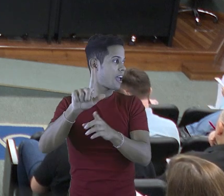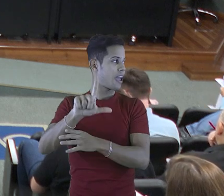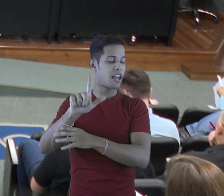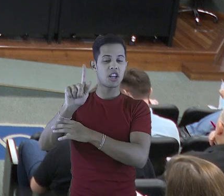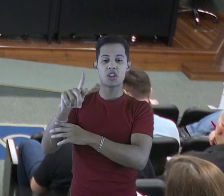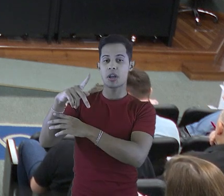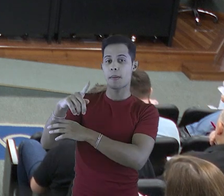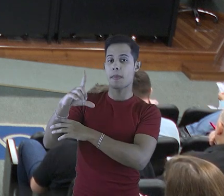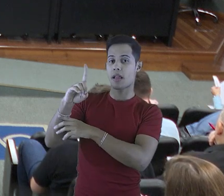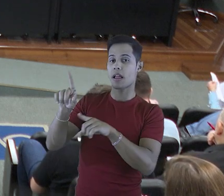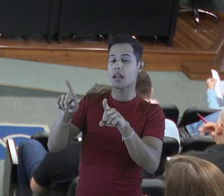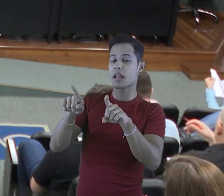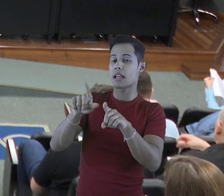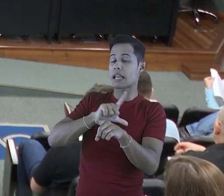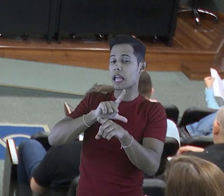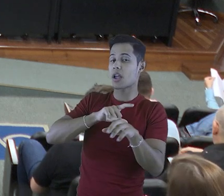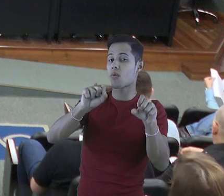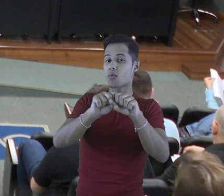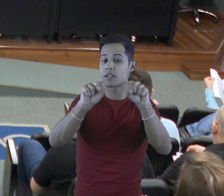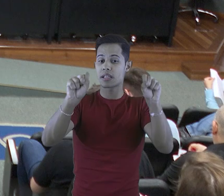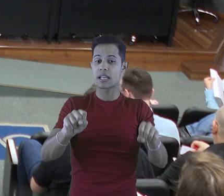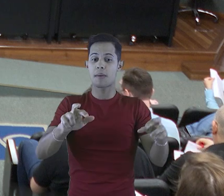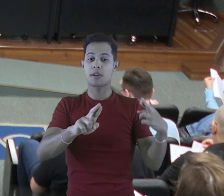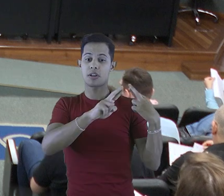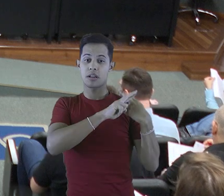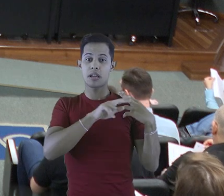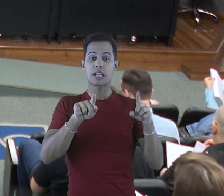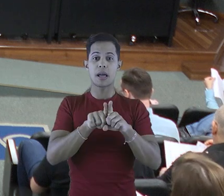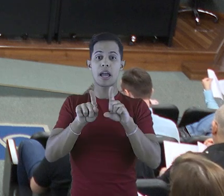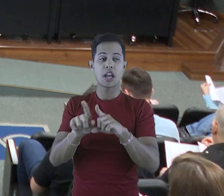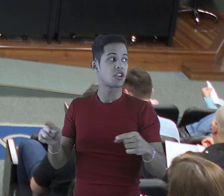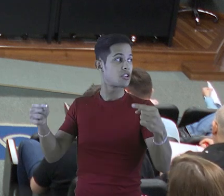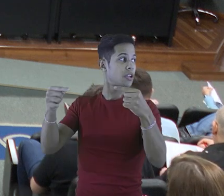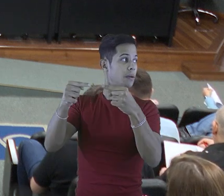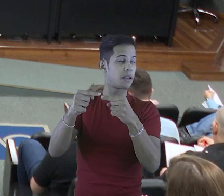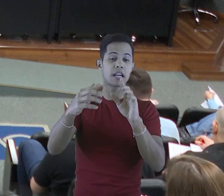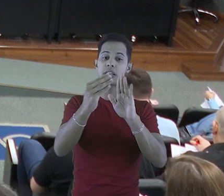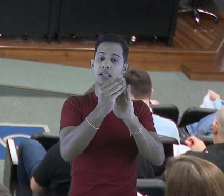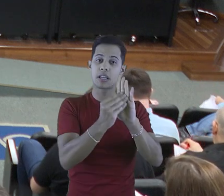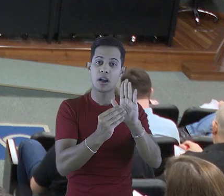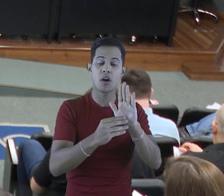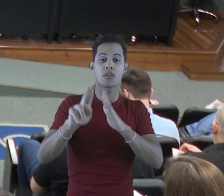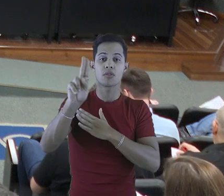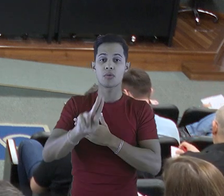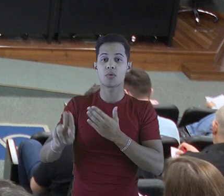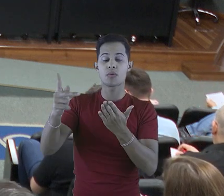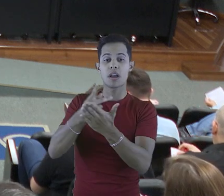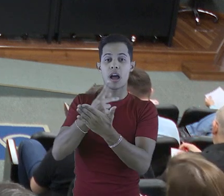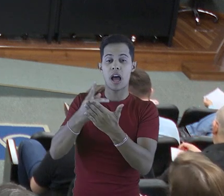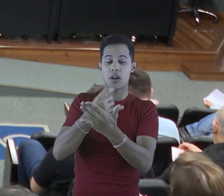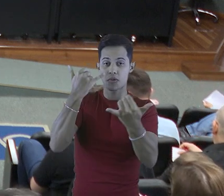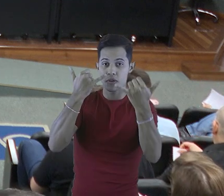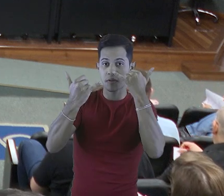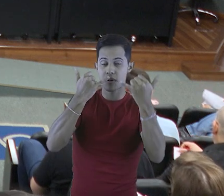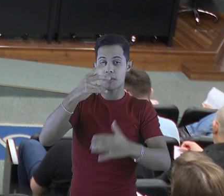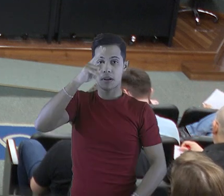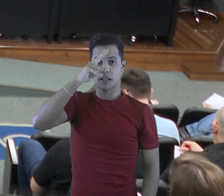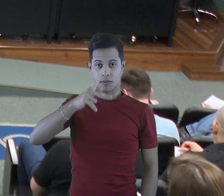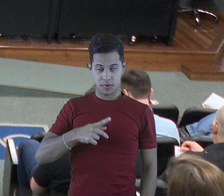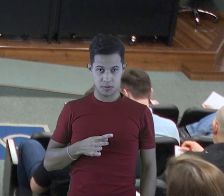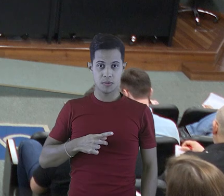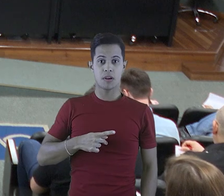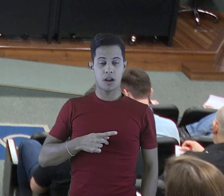sistema de apuração de responsabilidade e de aplicação de sanções pelo uso ilegal dos dados pessoais, ao dispor que o